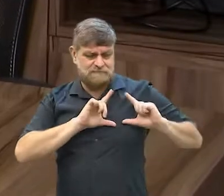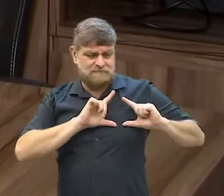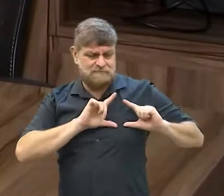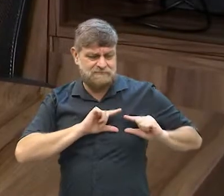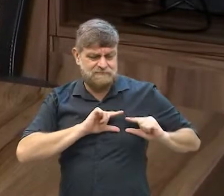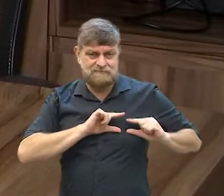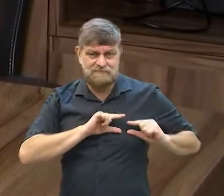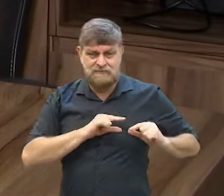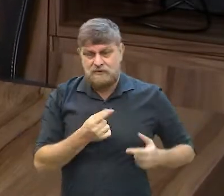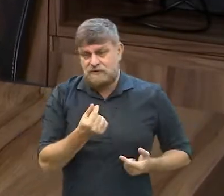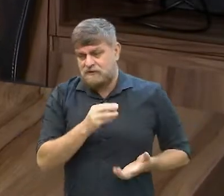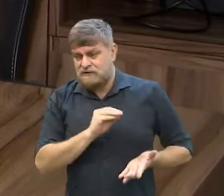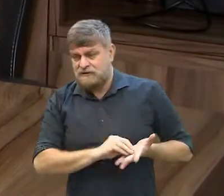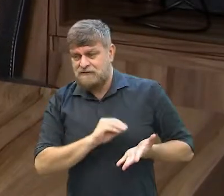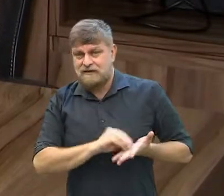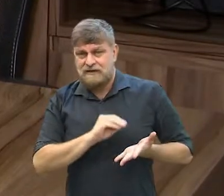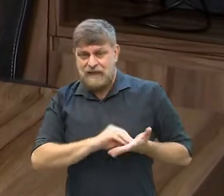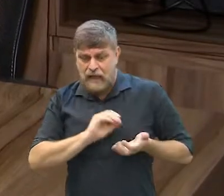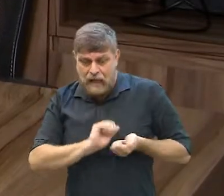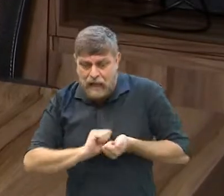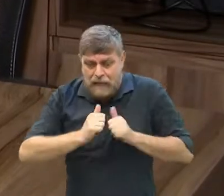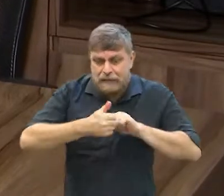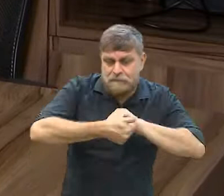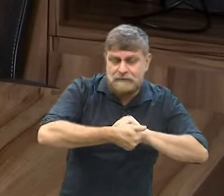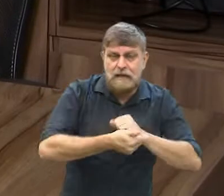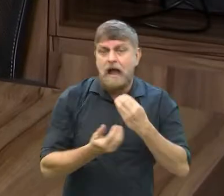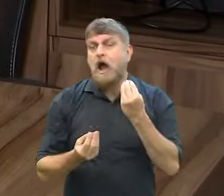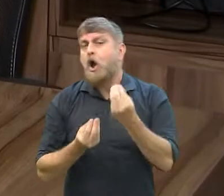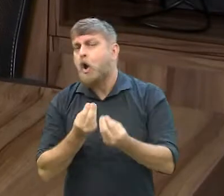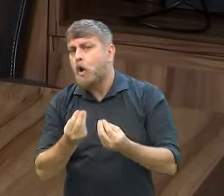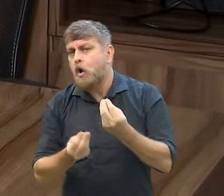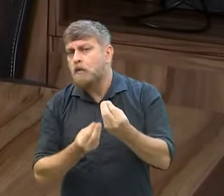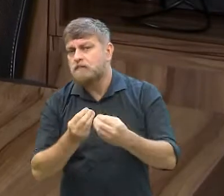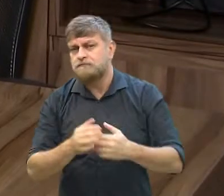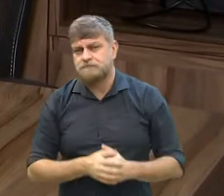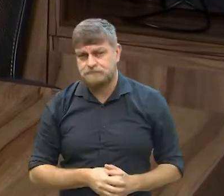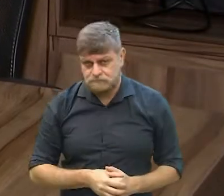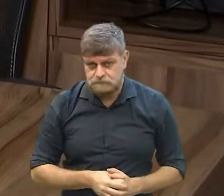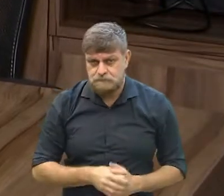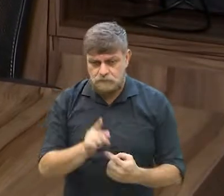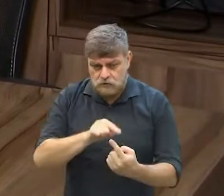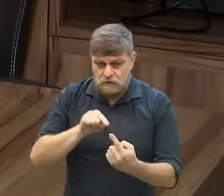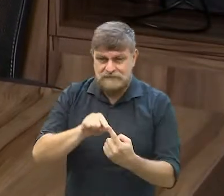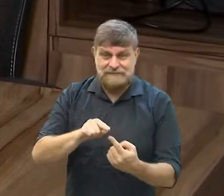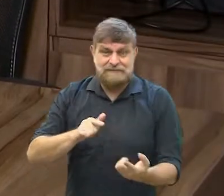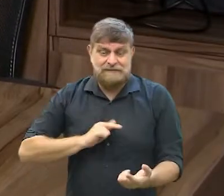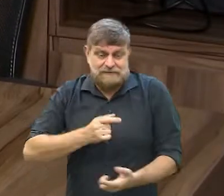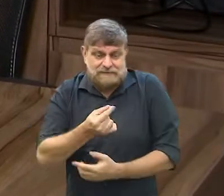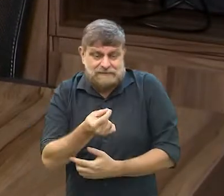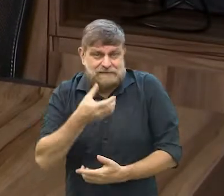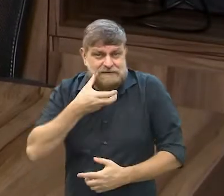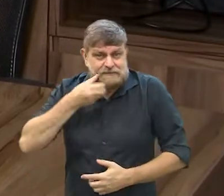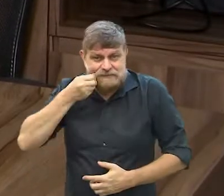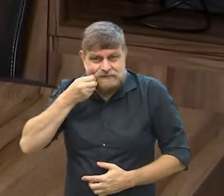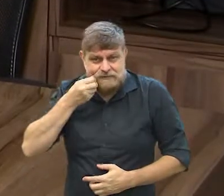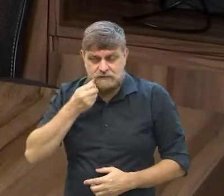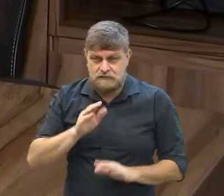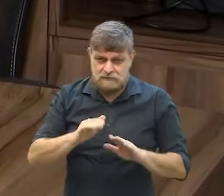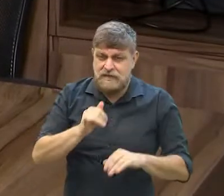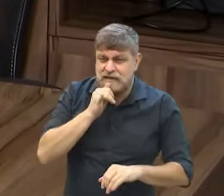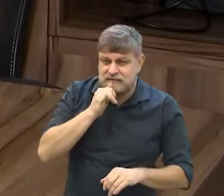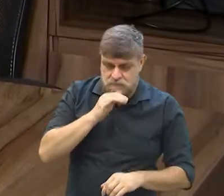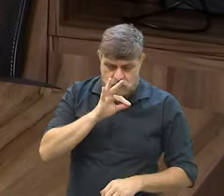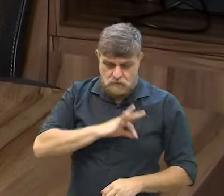eu vou dizer esse termo, né, readequação, para ter essa reserva? É logo no começo, assim que você